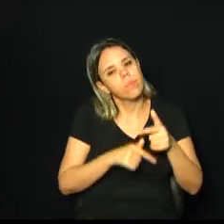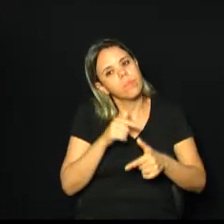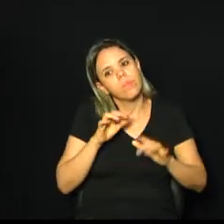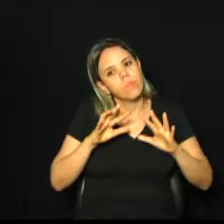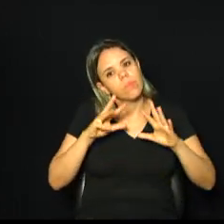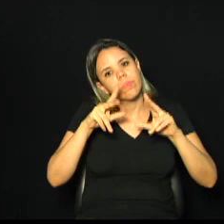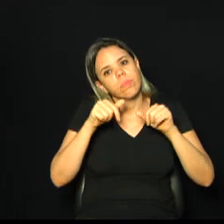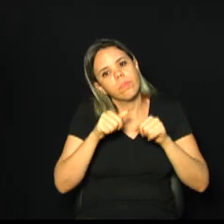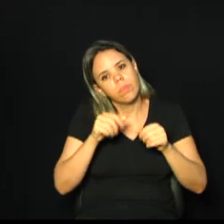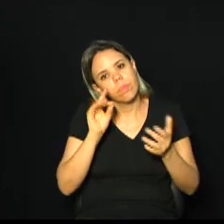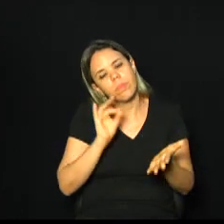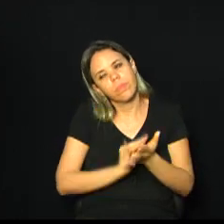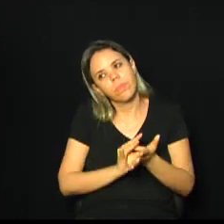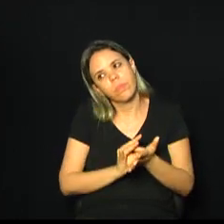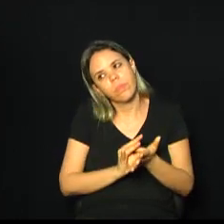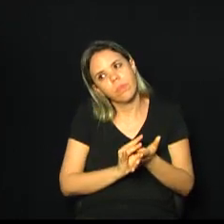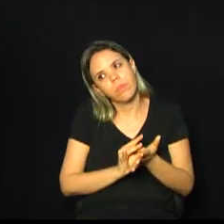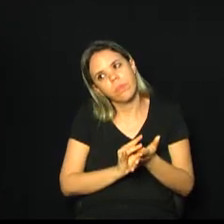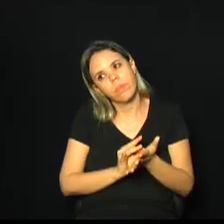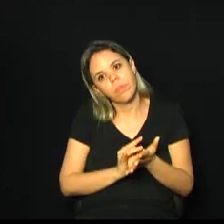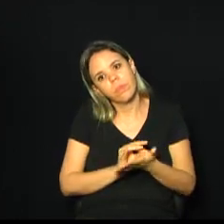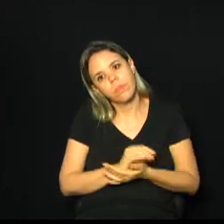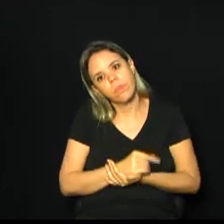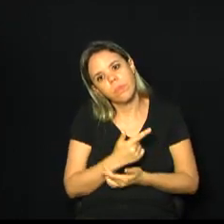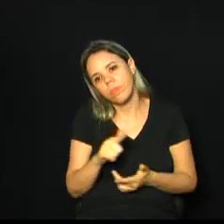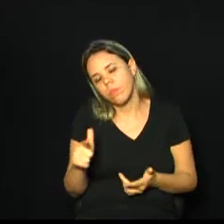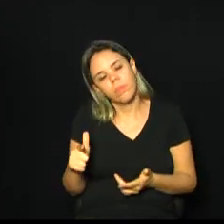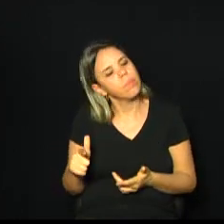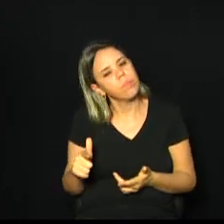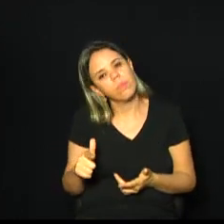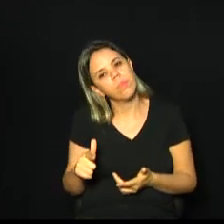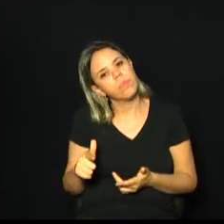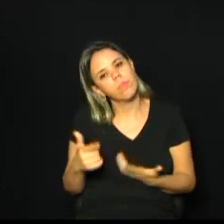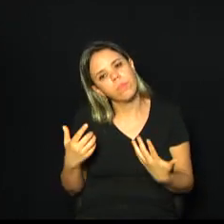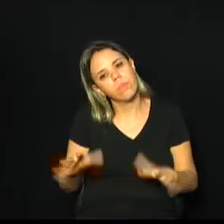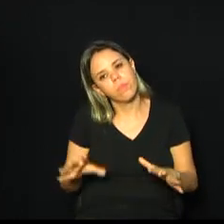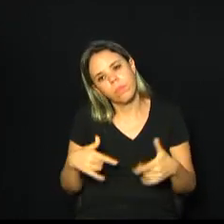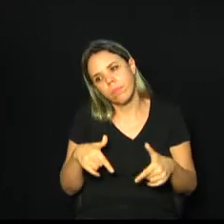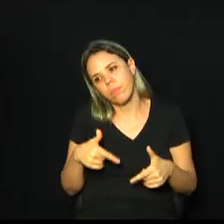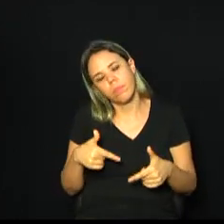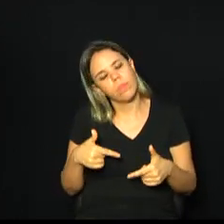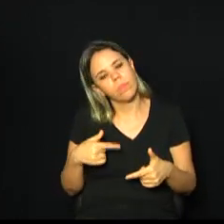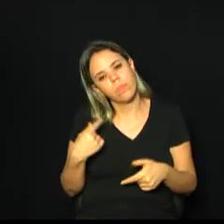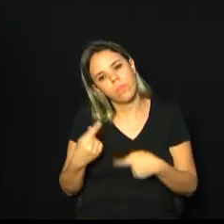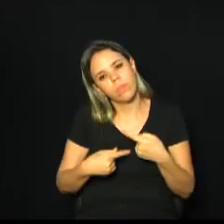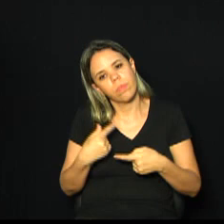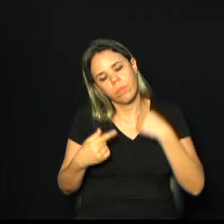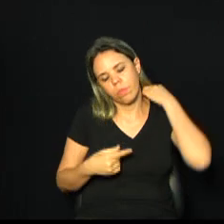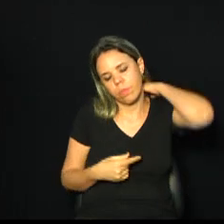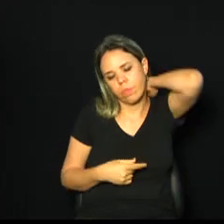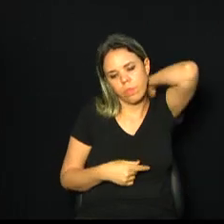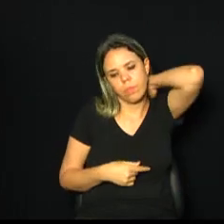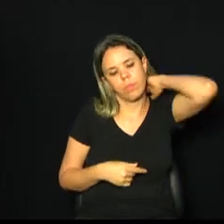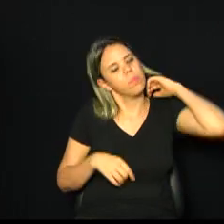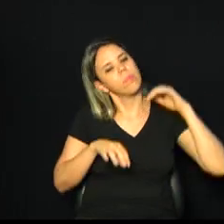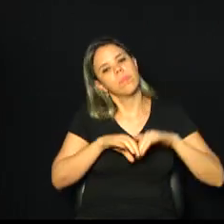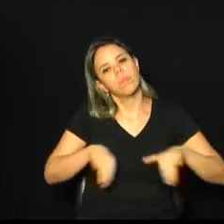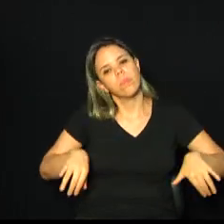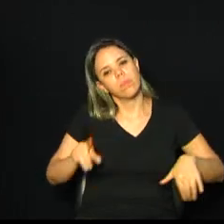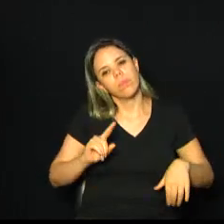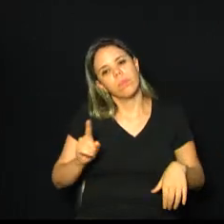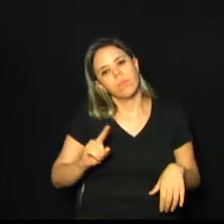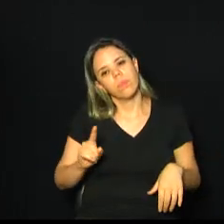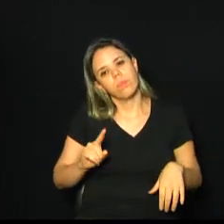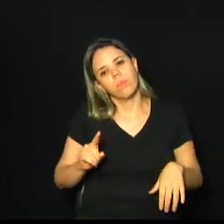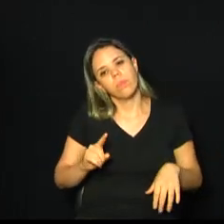todos esses fatos de uma só vez. Não tem como você querer trabalhar cada um dos fatos separadamente. Está